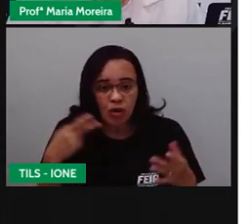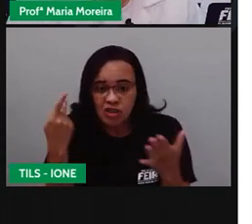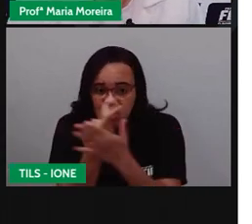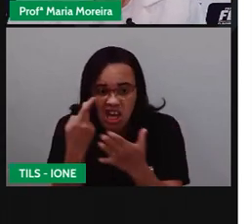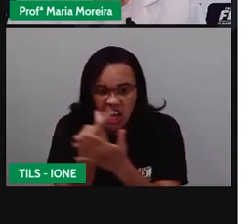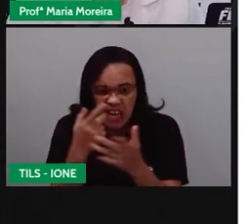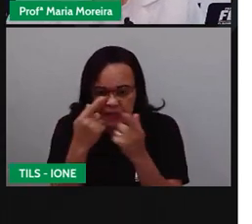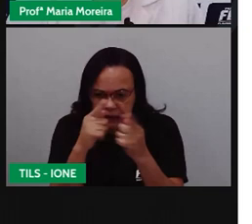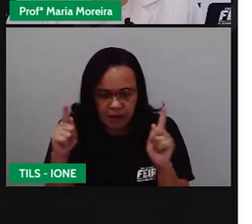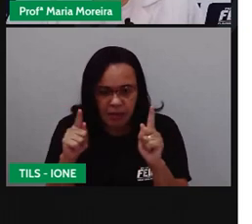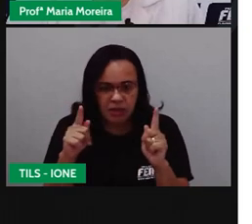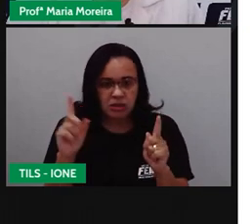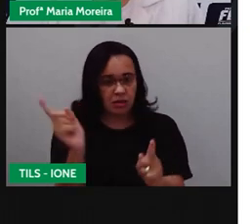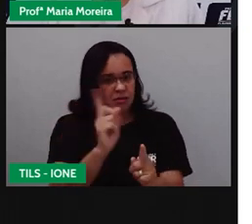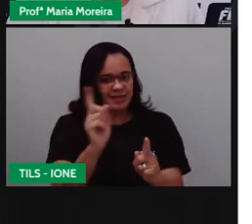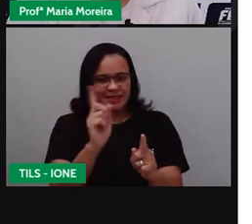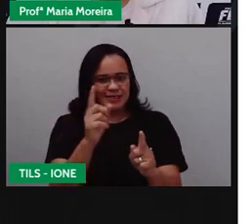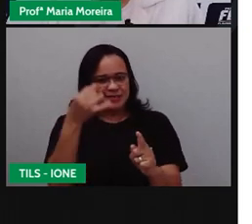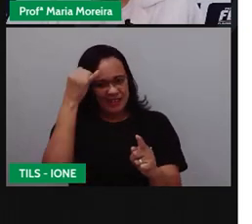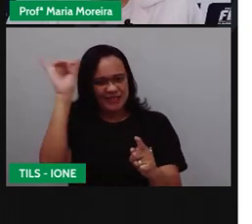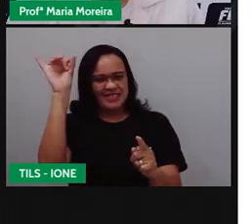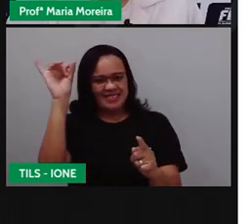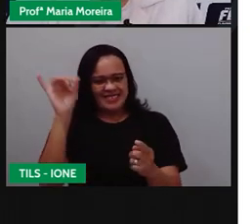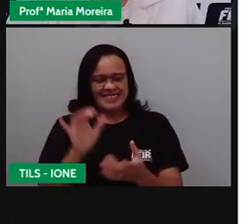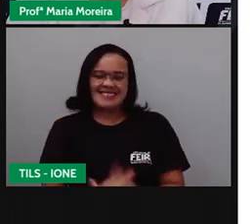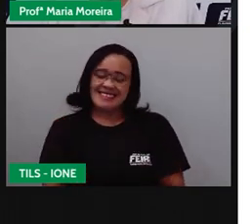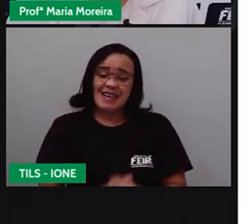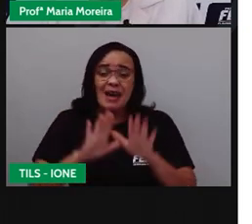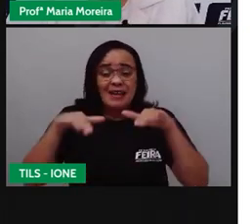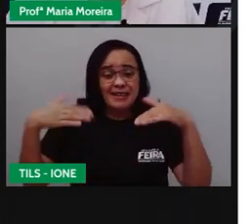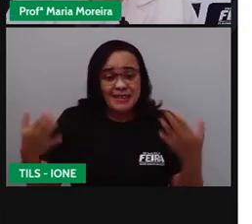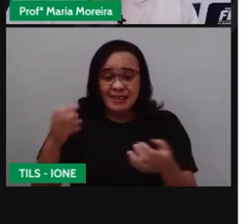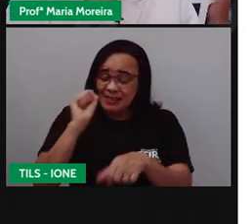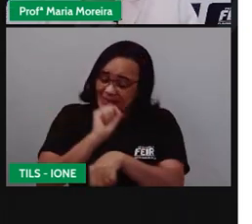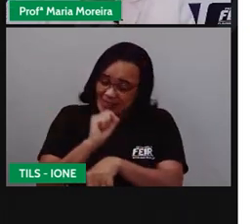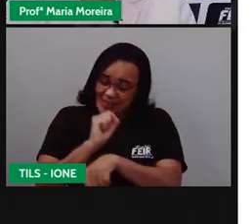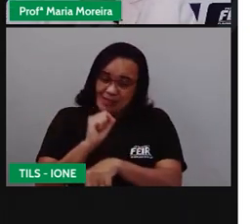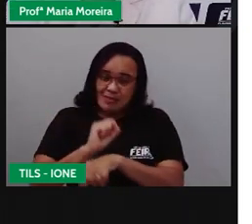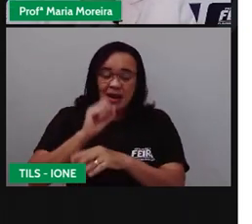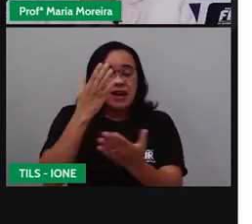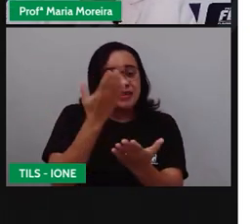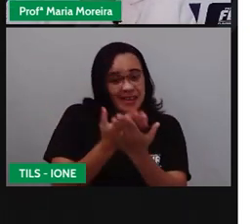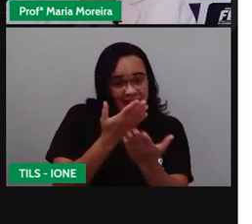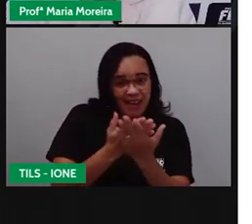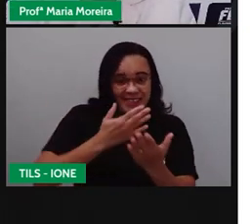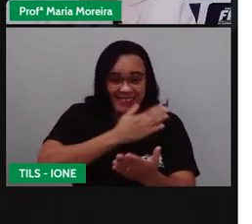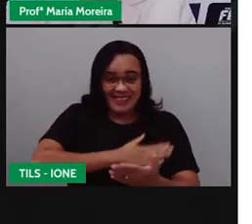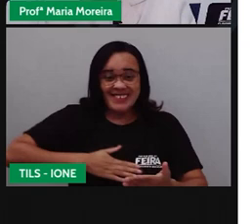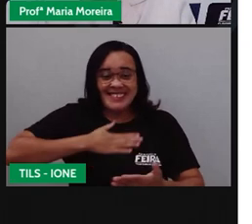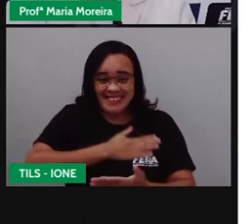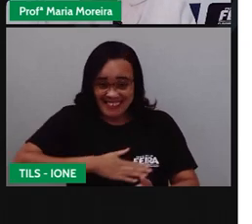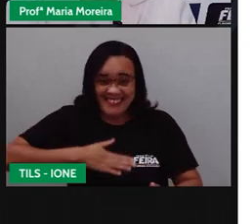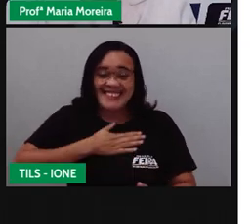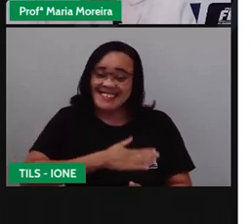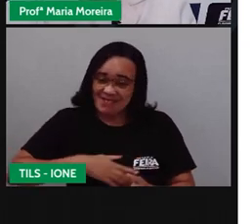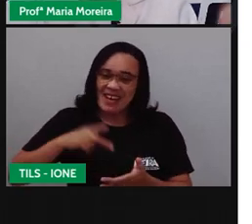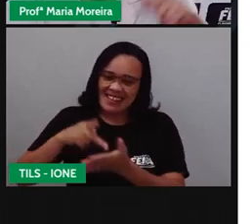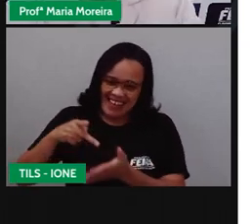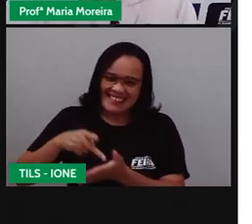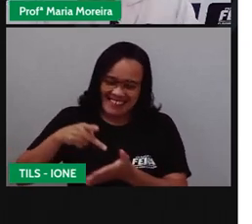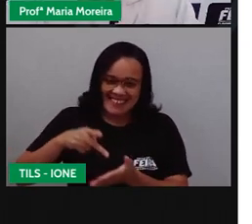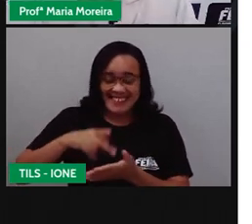certo? Bom, espero que vocês tenham gostado aí da aula, das dicas sobre biografia, e onde vai sair daqui é expert, inclusive, né?